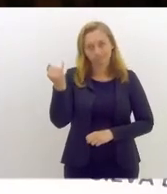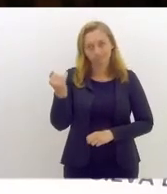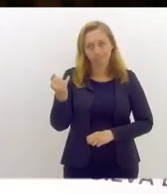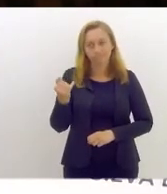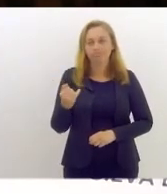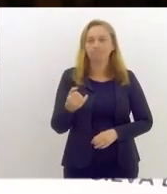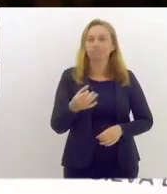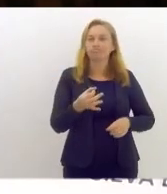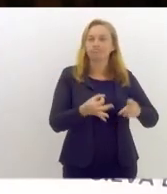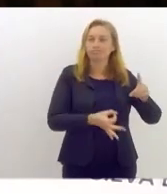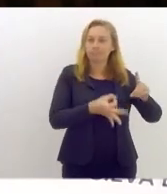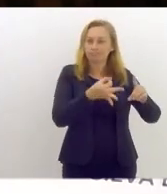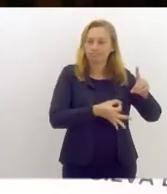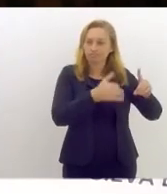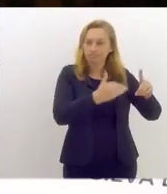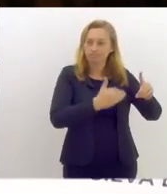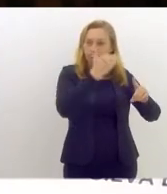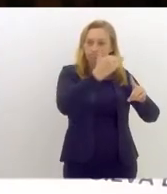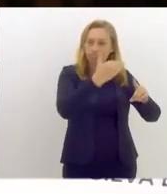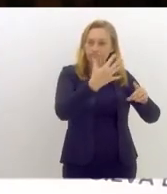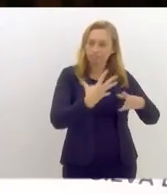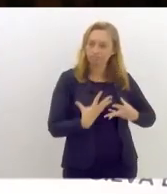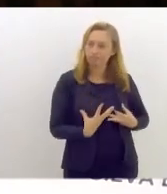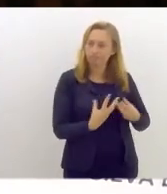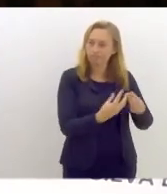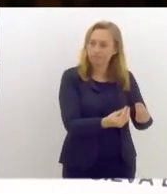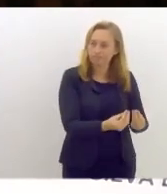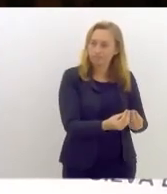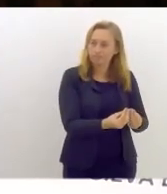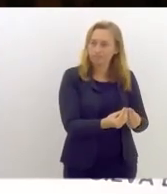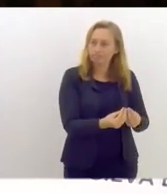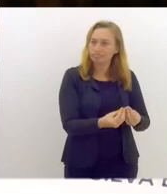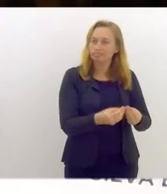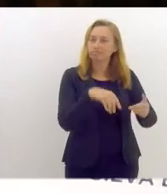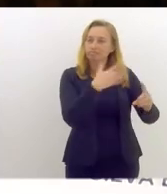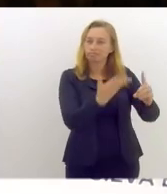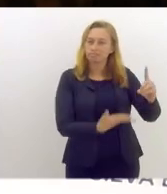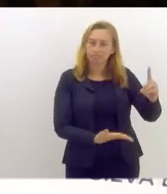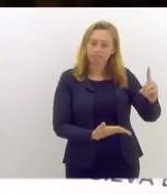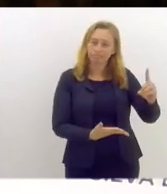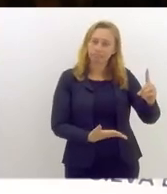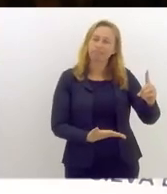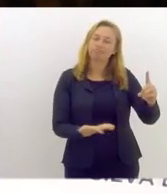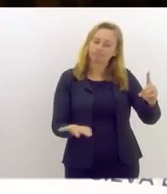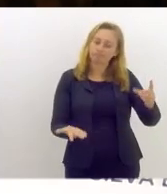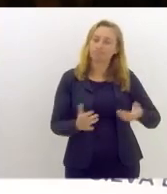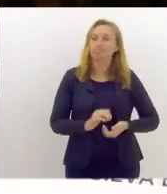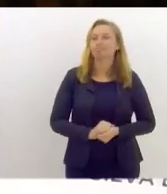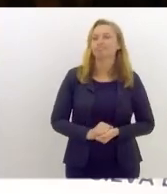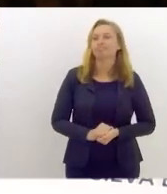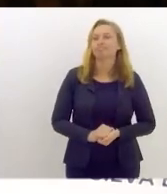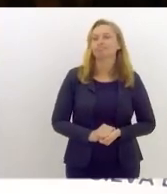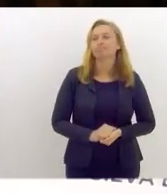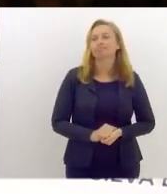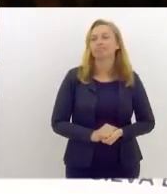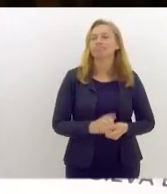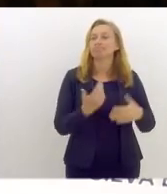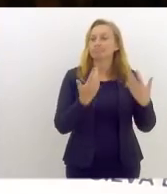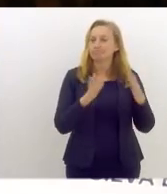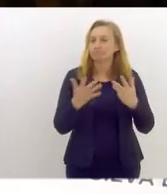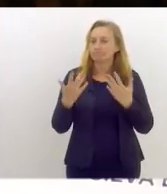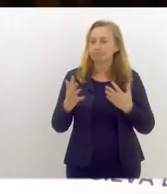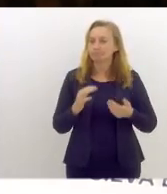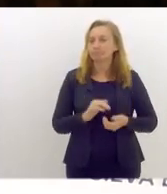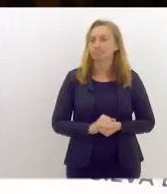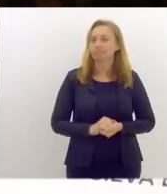esses magistrados estarão recebendo essa Justa e meritória homenagem quero parabenizar